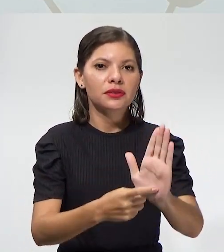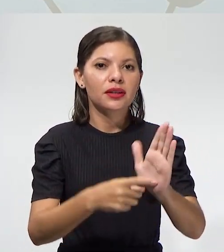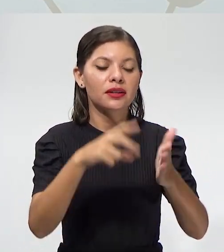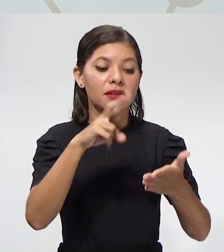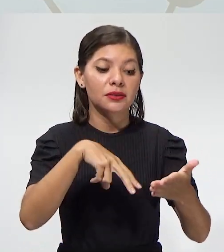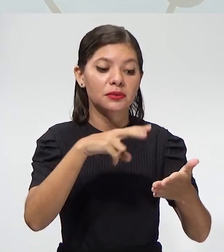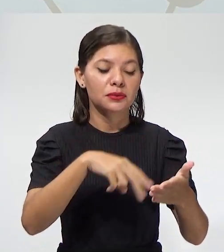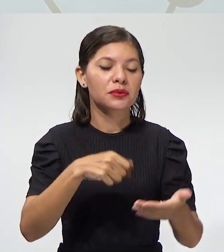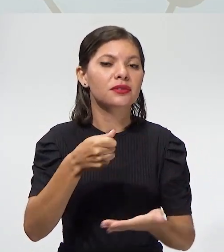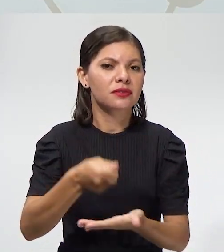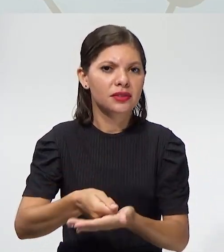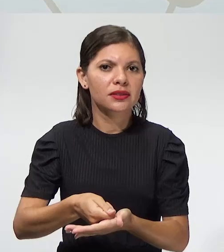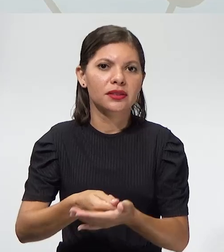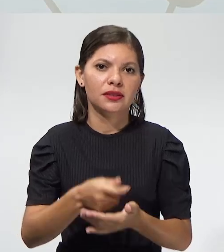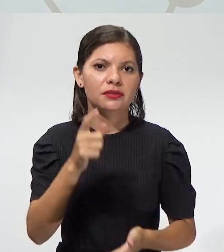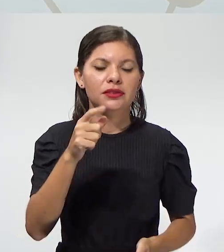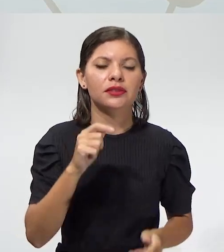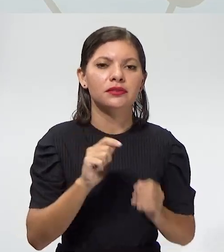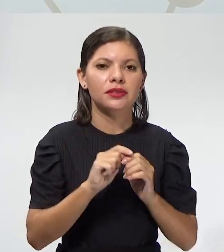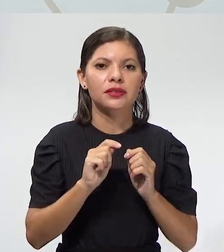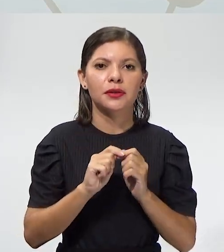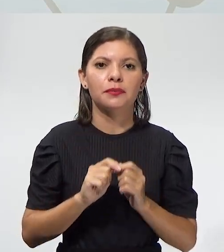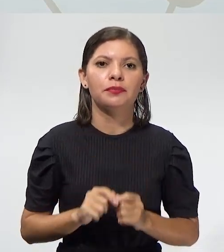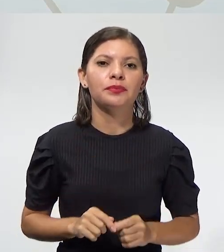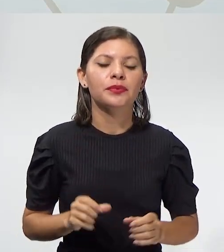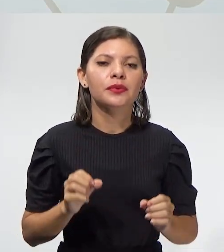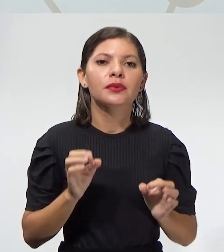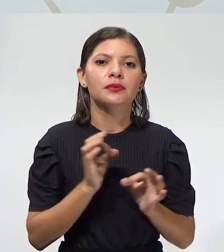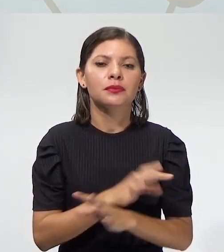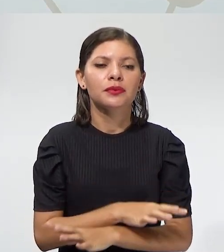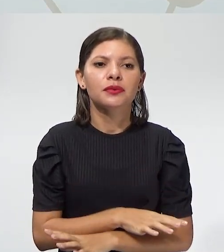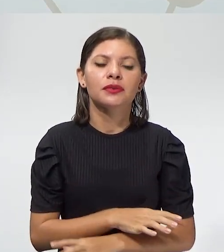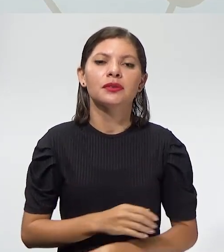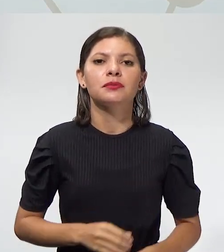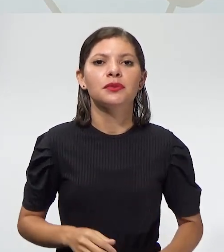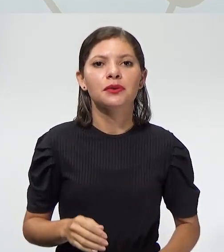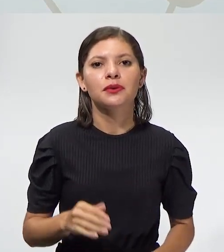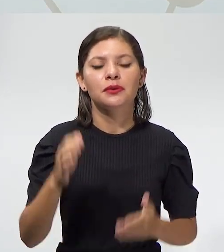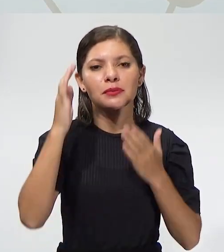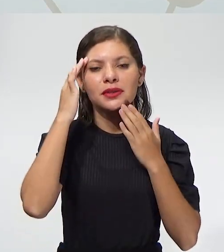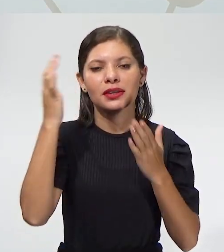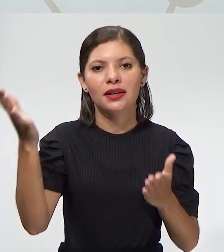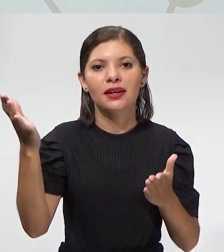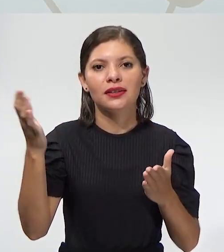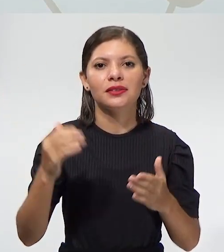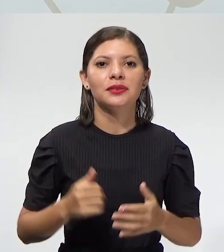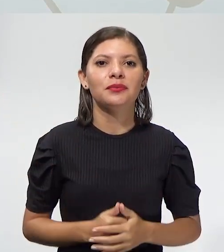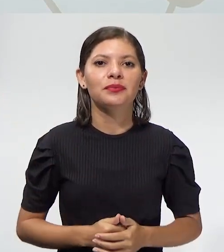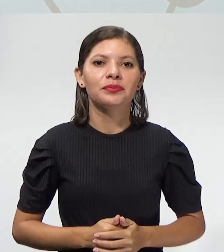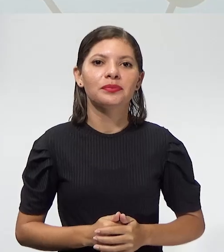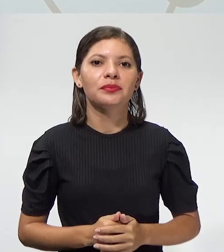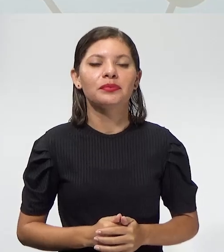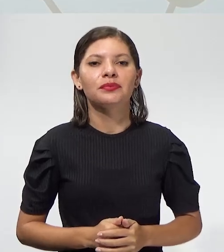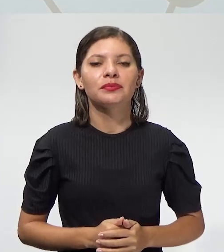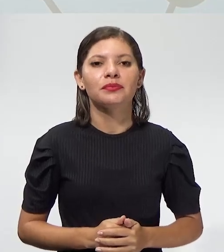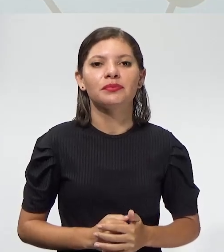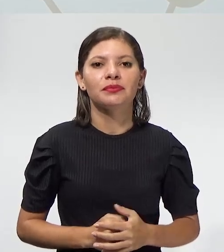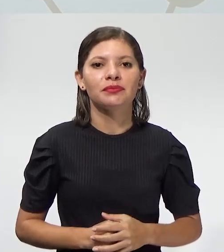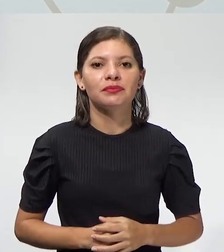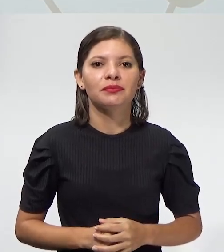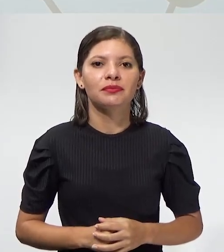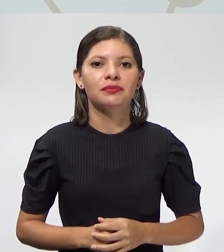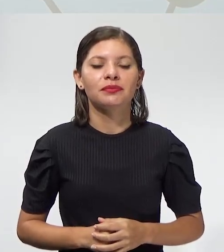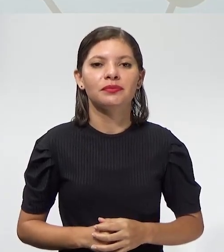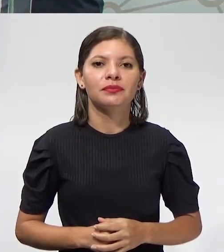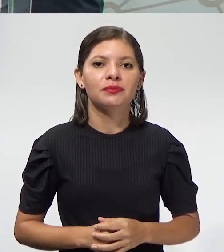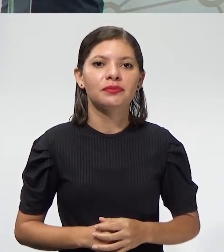que vai dar suporte. Não deixem de fazer a leitura desse material. Por hoje, pessoal, muito obrigado. Vamos que o